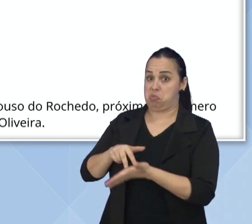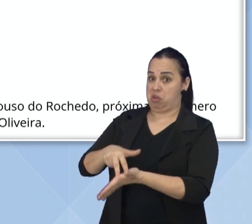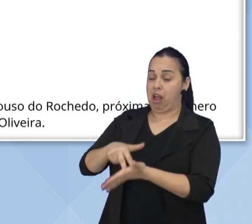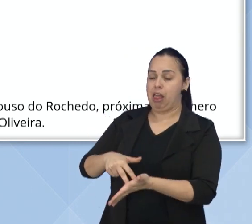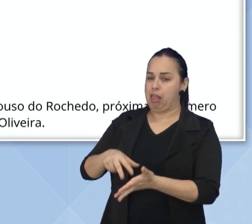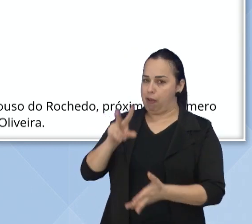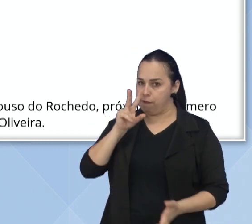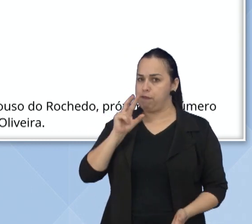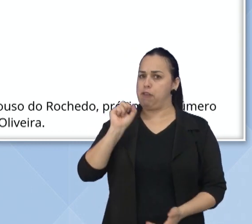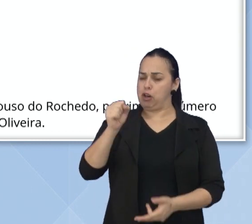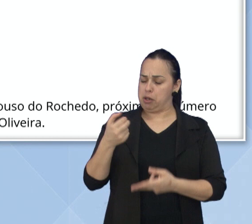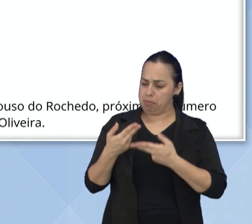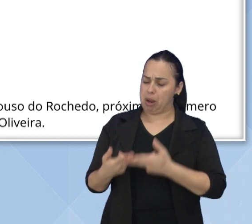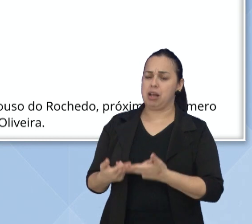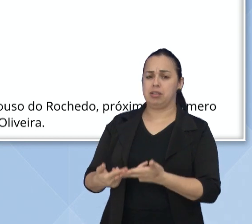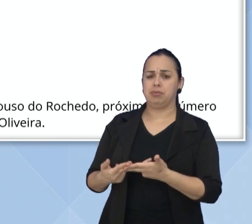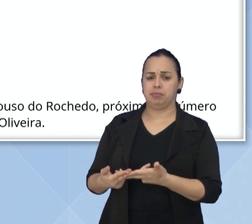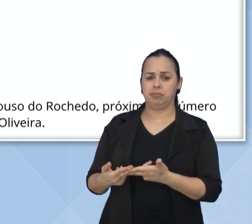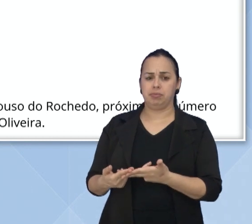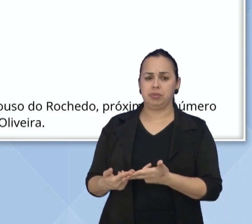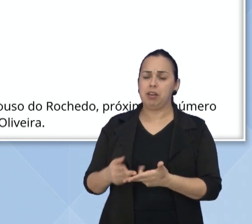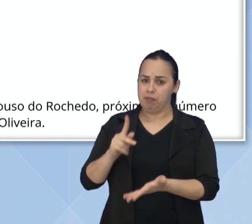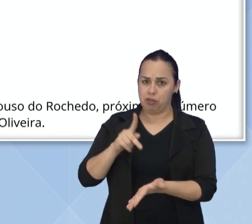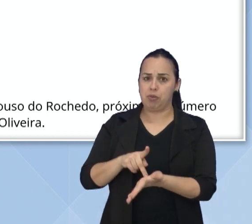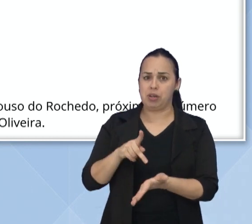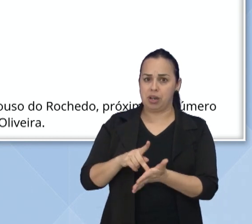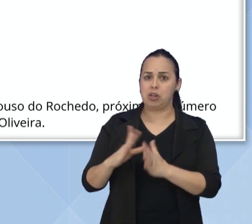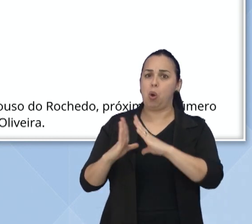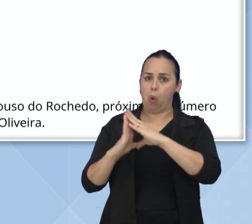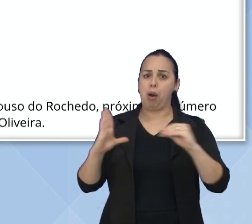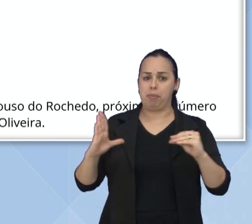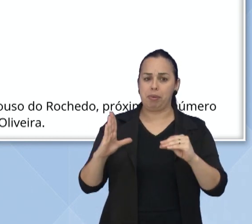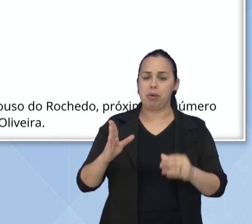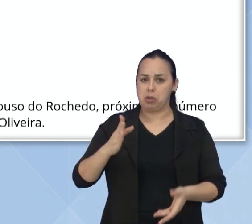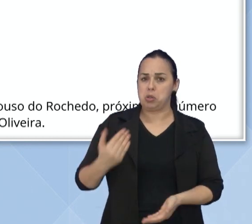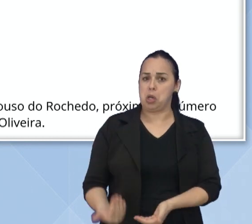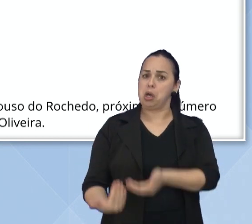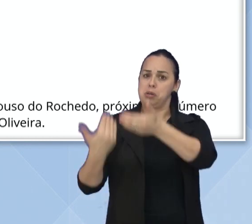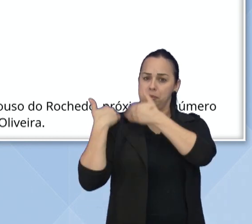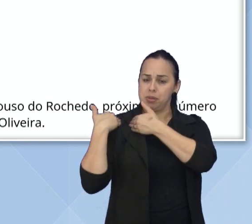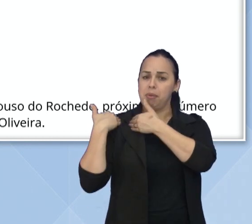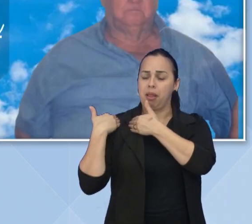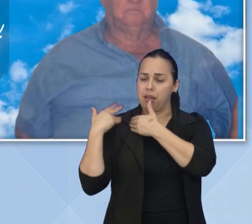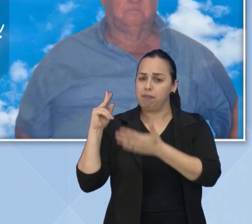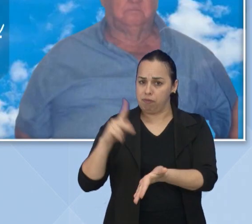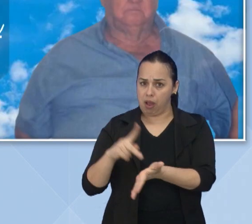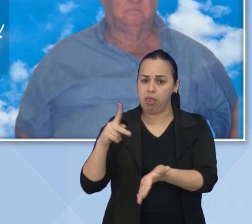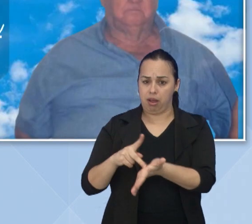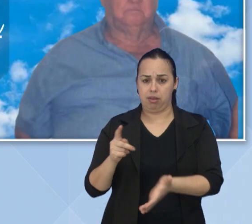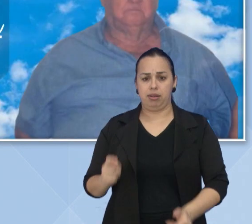forte e resiliente, um verdadeiro exemplo de amor e compromisso.